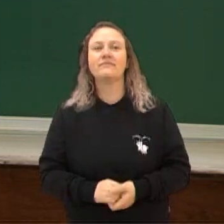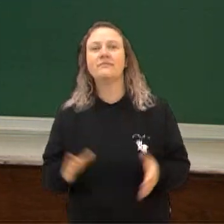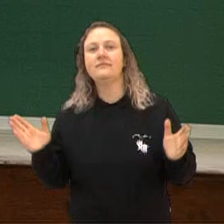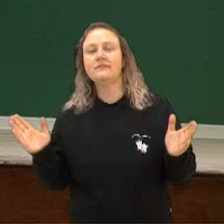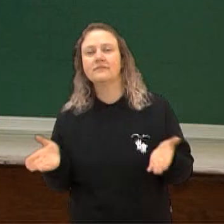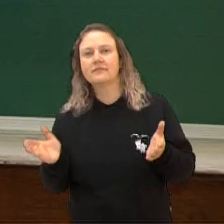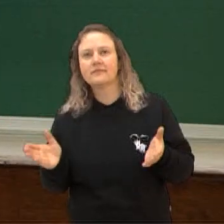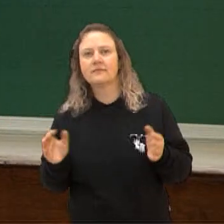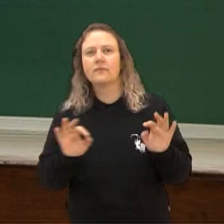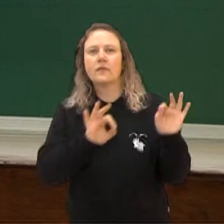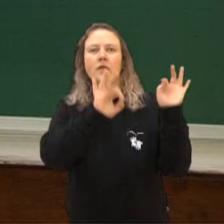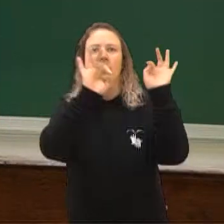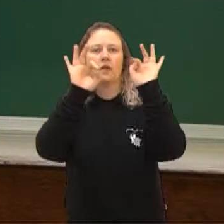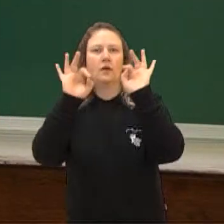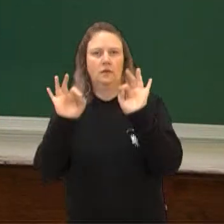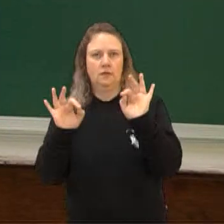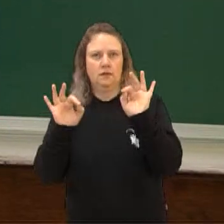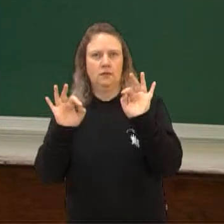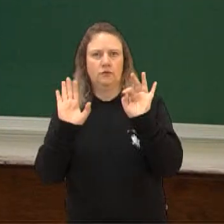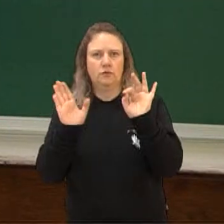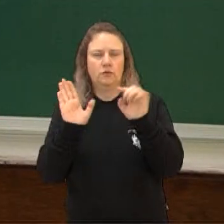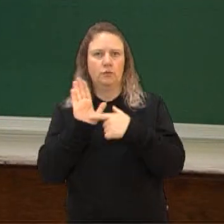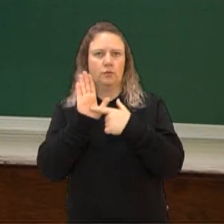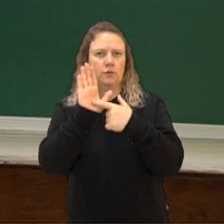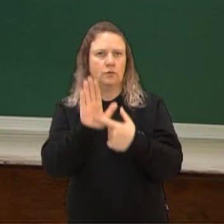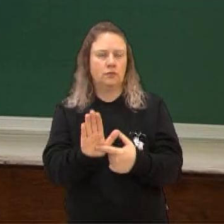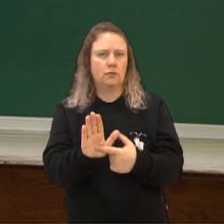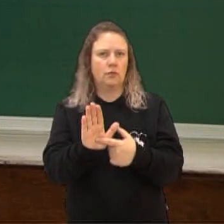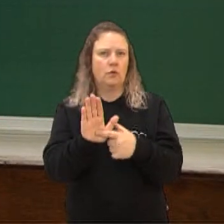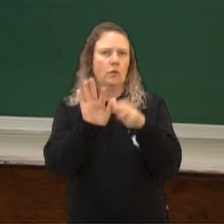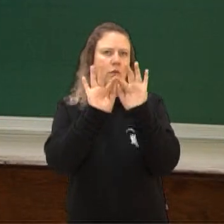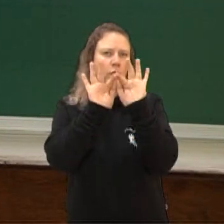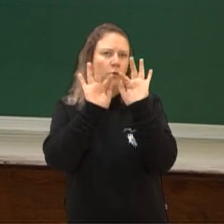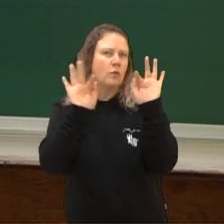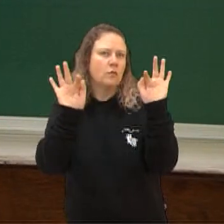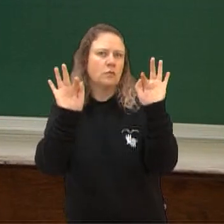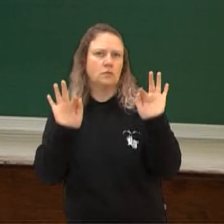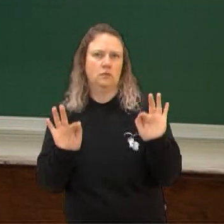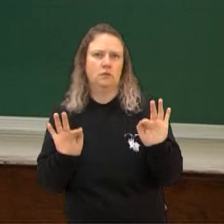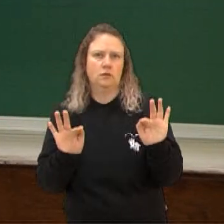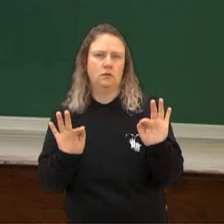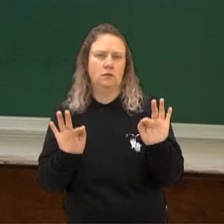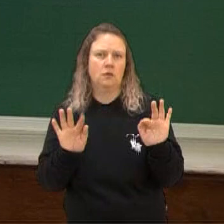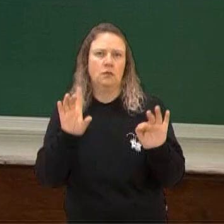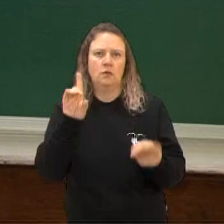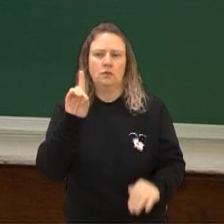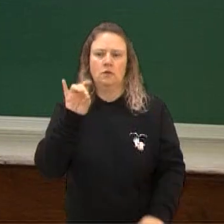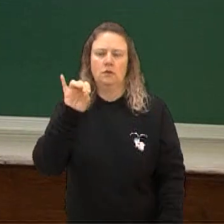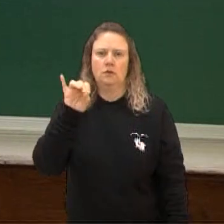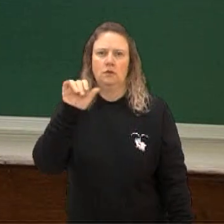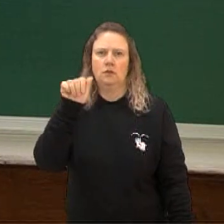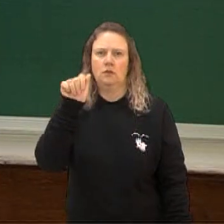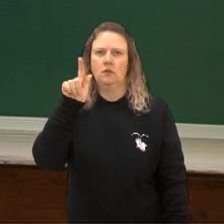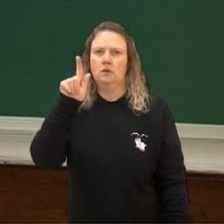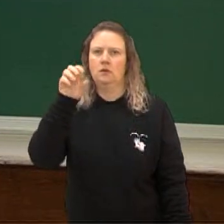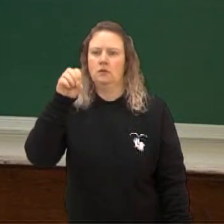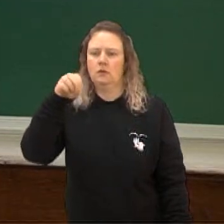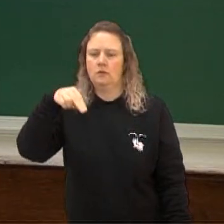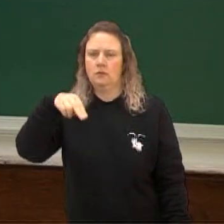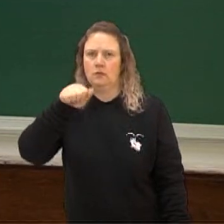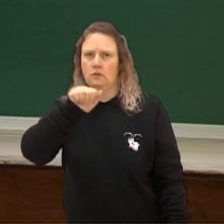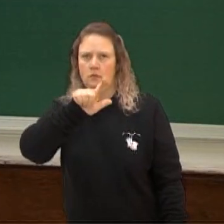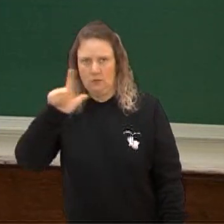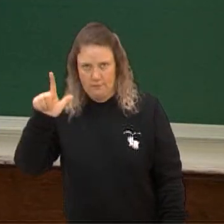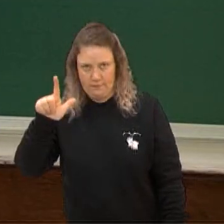Ali alguns slides atrás nós falamos qual é a fórmula da cálculo da diagonal de um cubo, lembra? Aresta raiz de